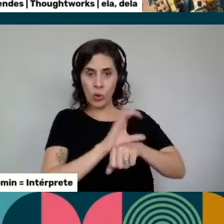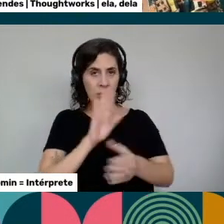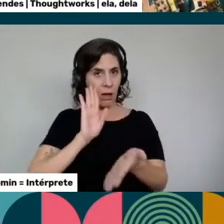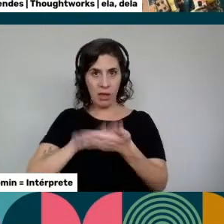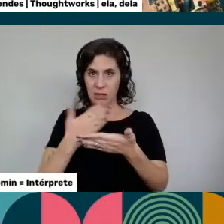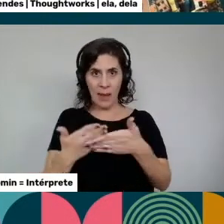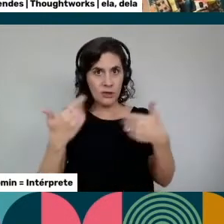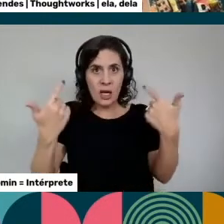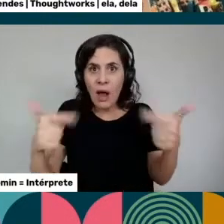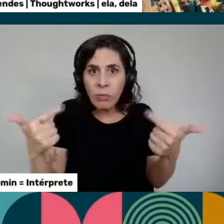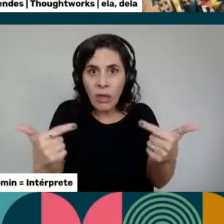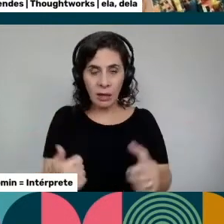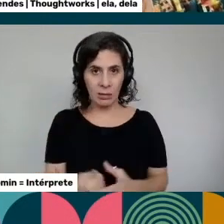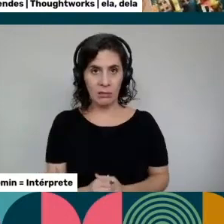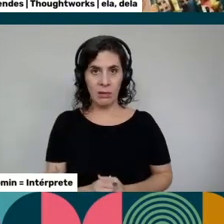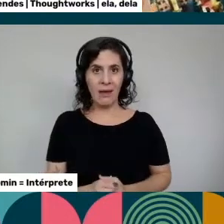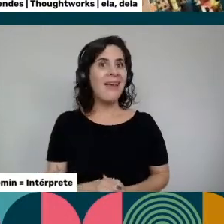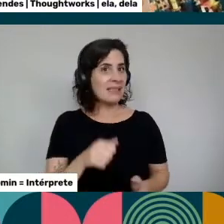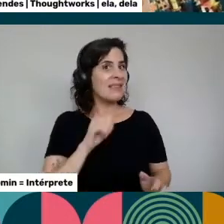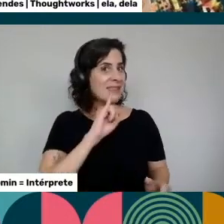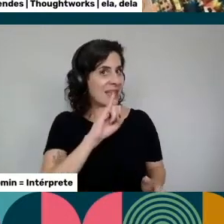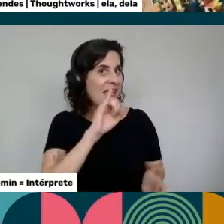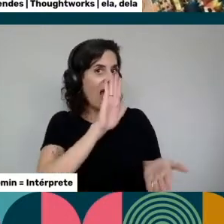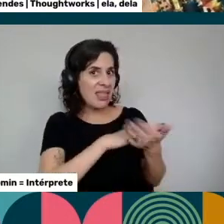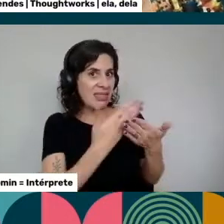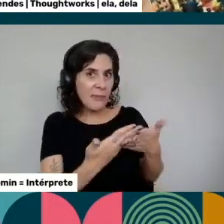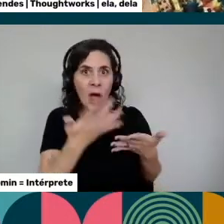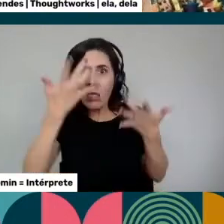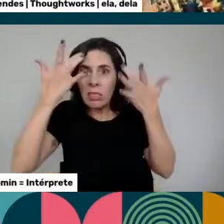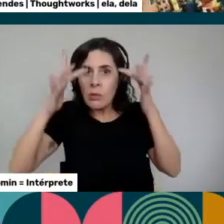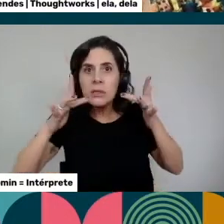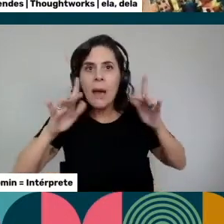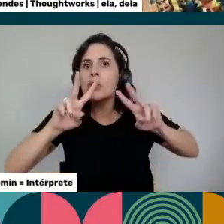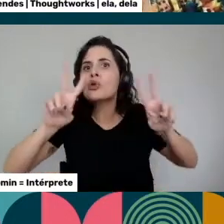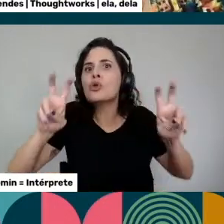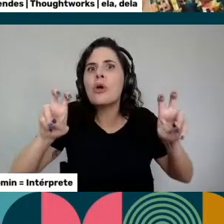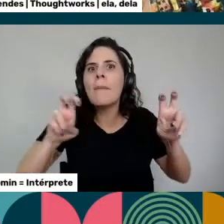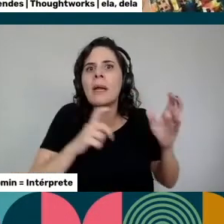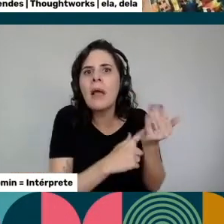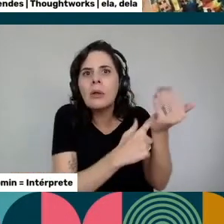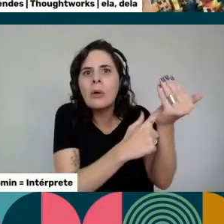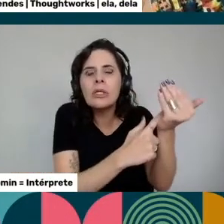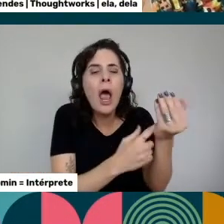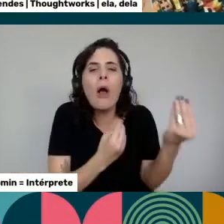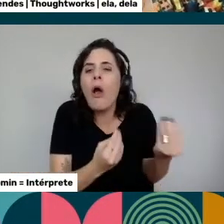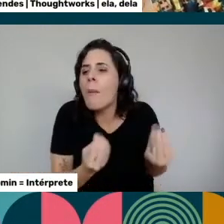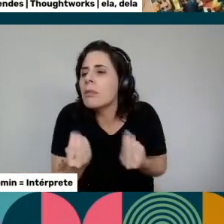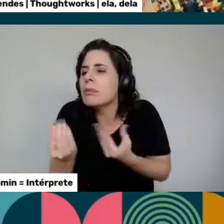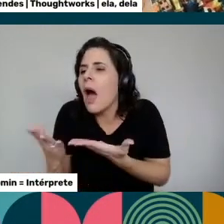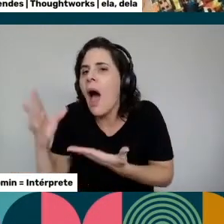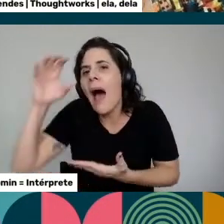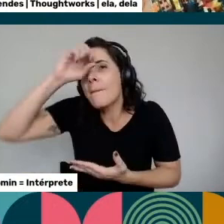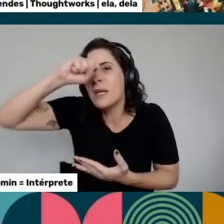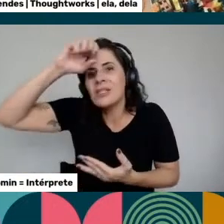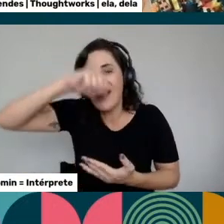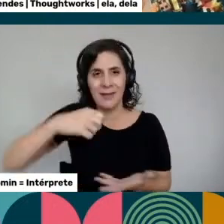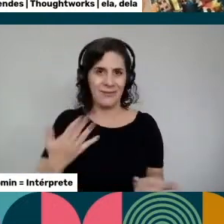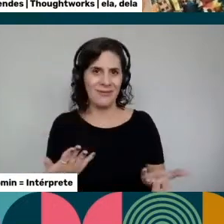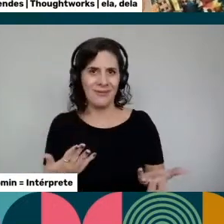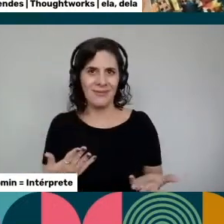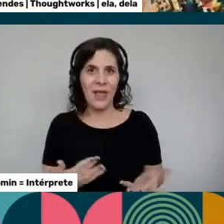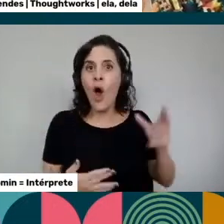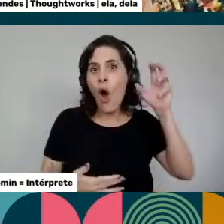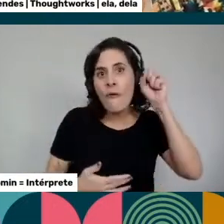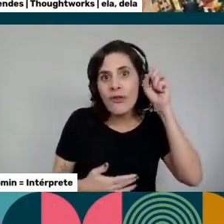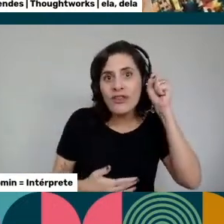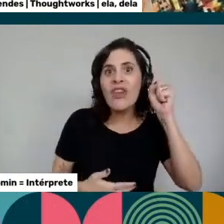de Libras, que não saiba de tecnologia, ele não vai fazer com que essa pessoa aprenda da mesma forma que o ouvinte aprendeu,